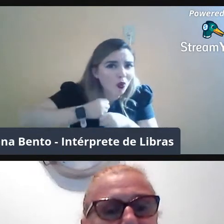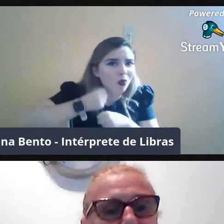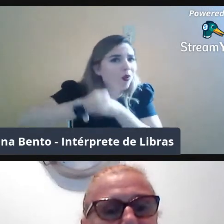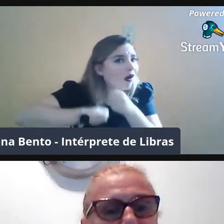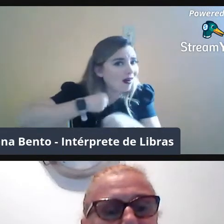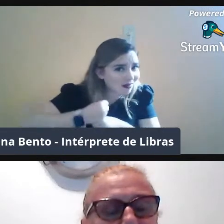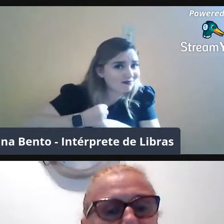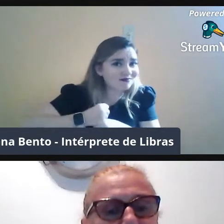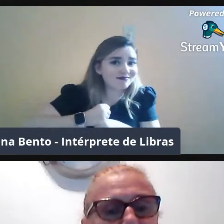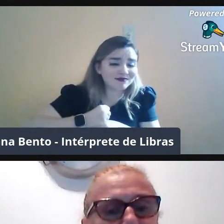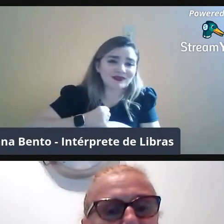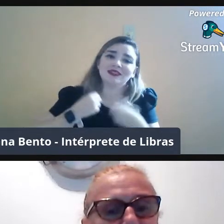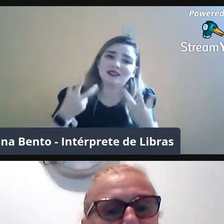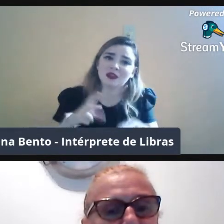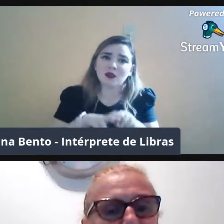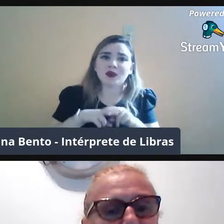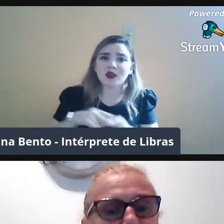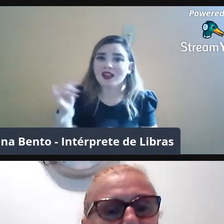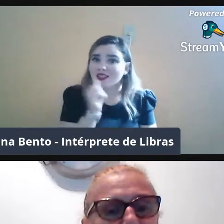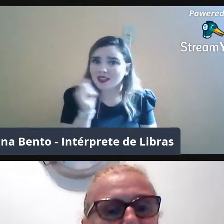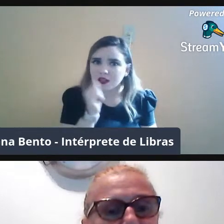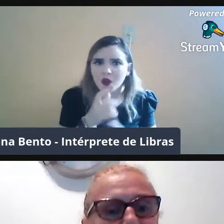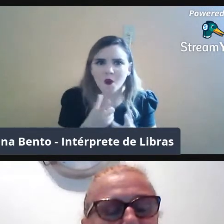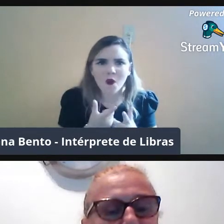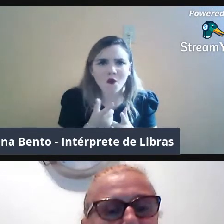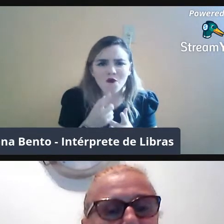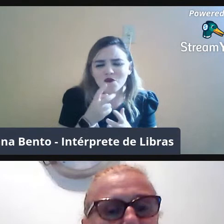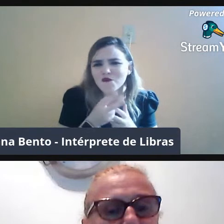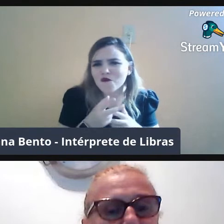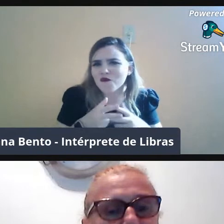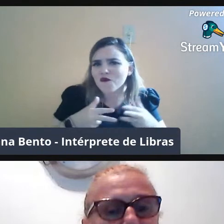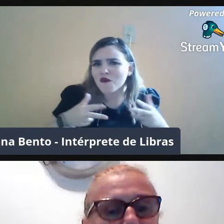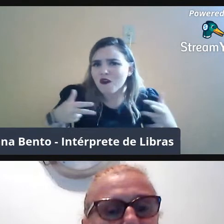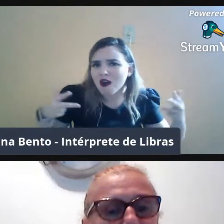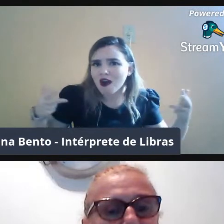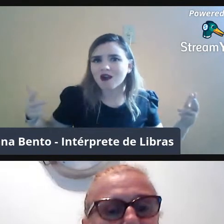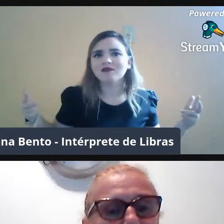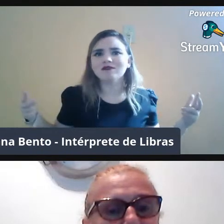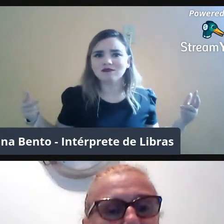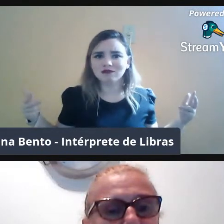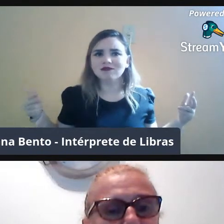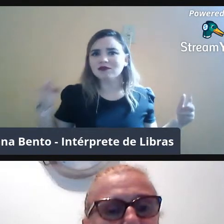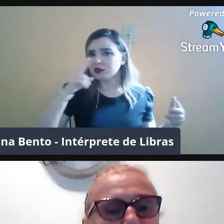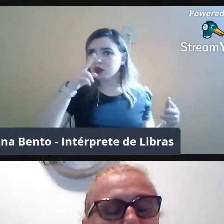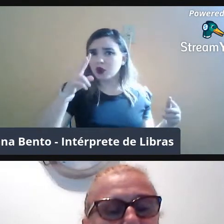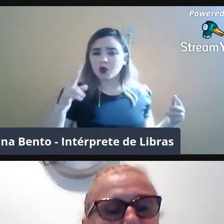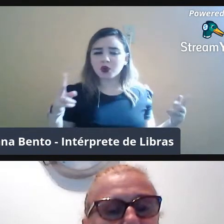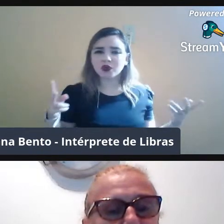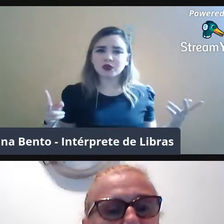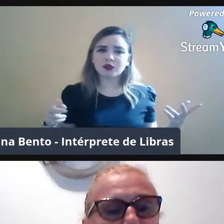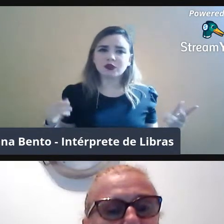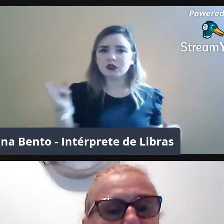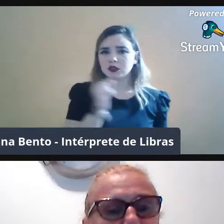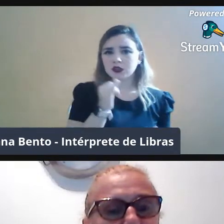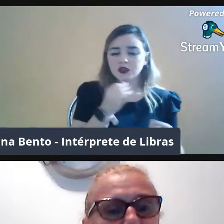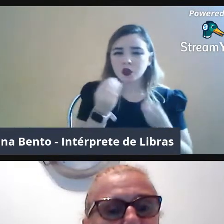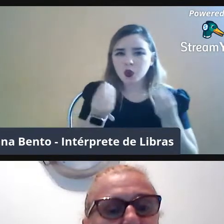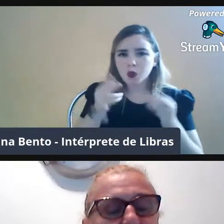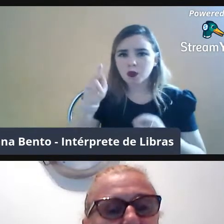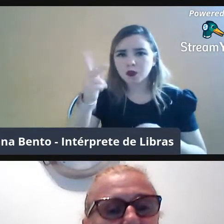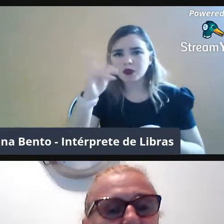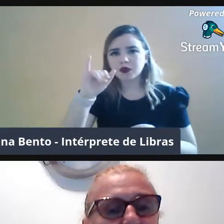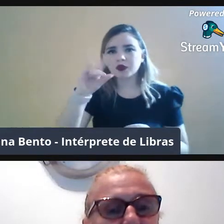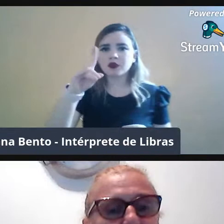uma energia absurda. Essa energia, muitas vezes, ela é produzida através do quê? De hidrelétricas.